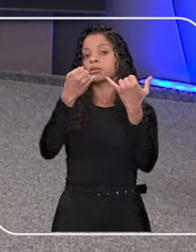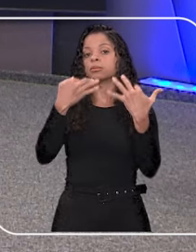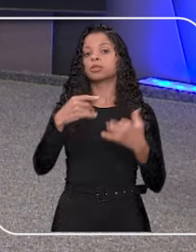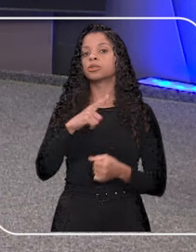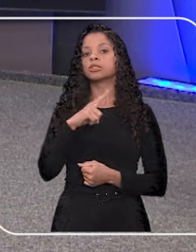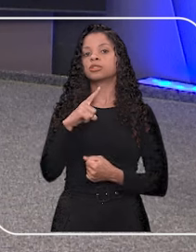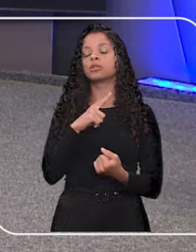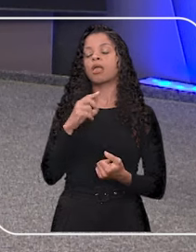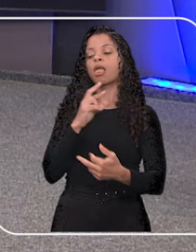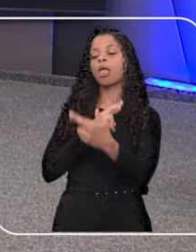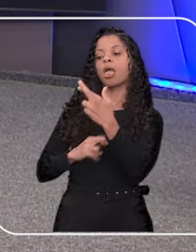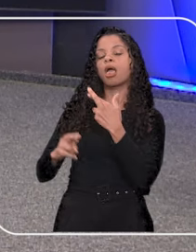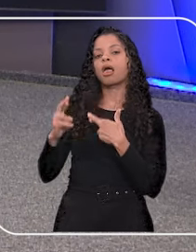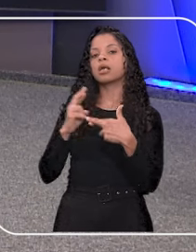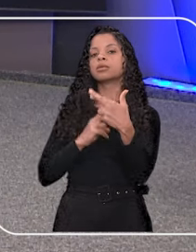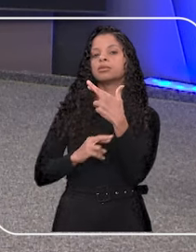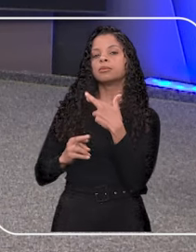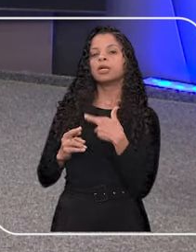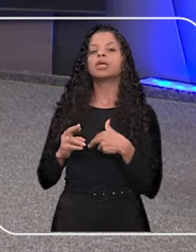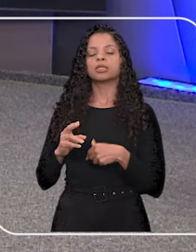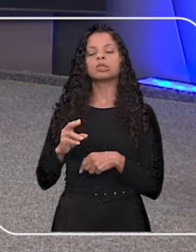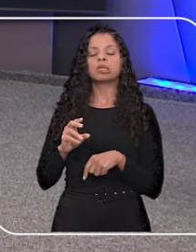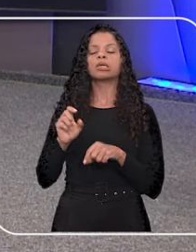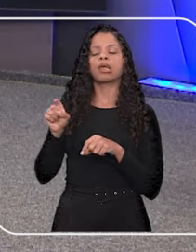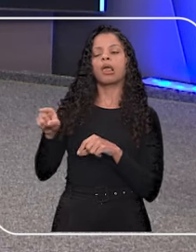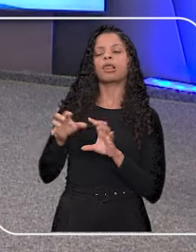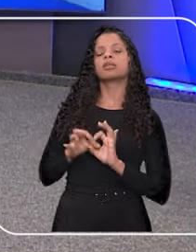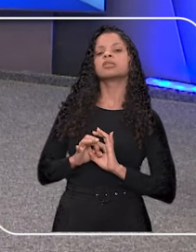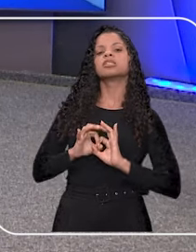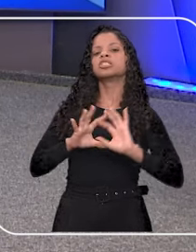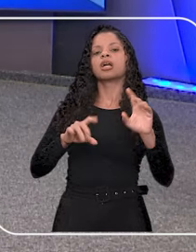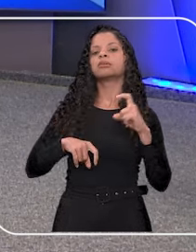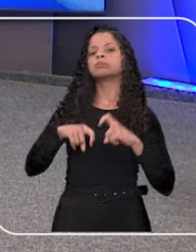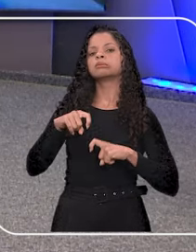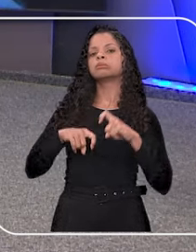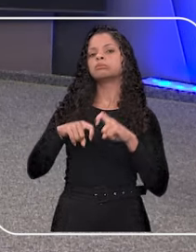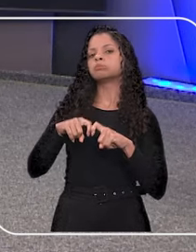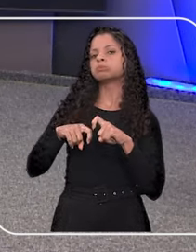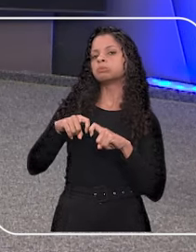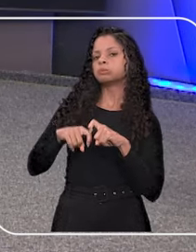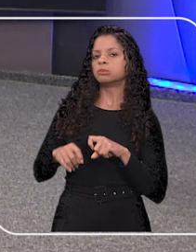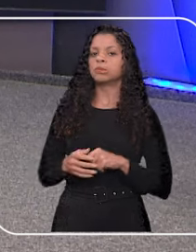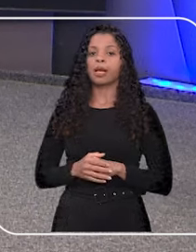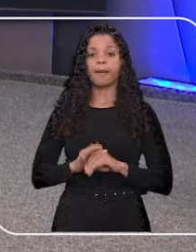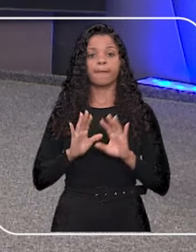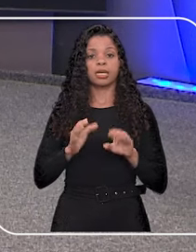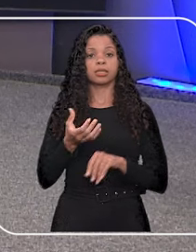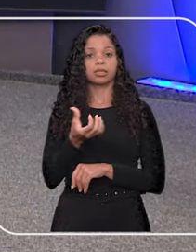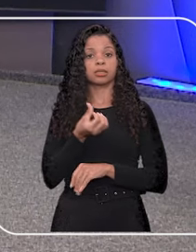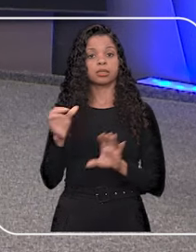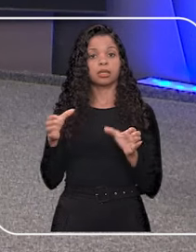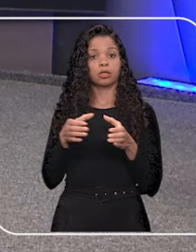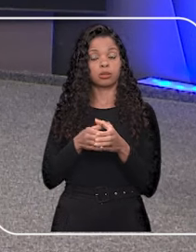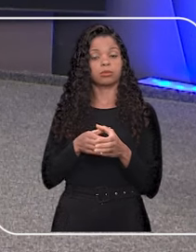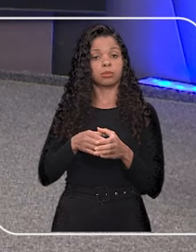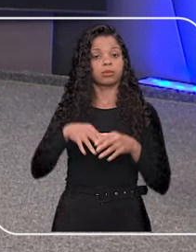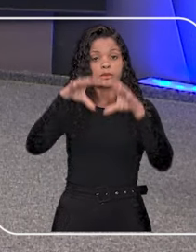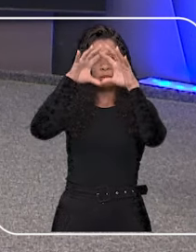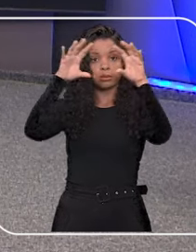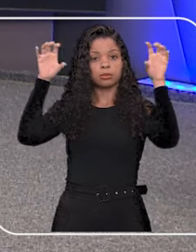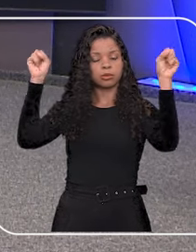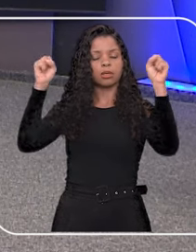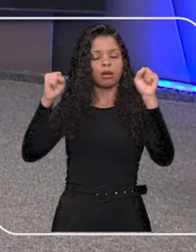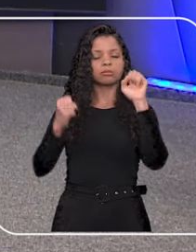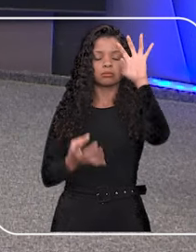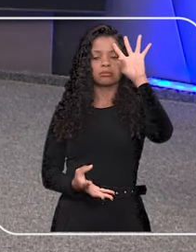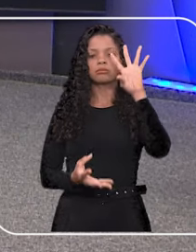amoroso com a vítima e que o sexo era consensual mas a sexta turma do tribunal reafirmou o entendimento de que